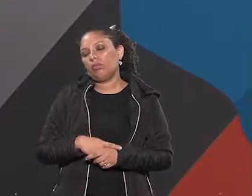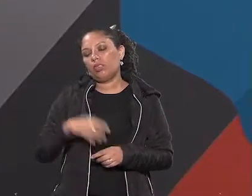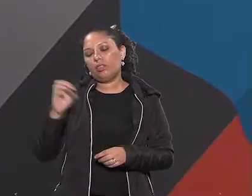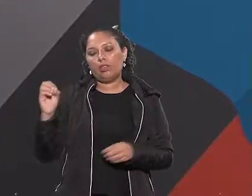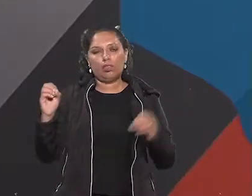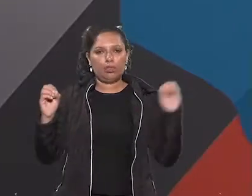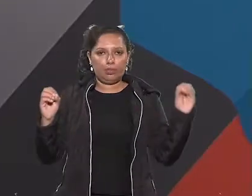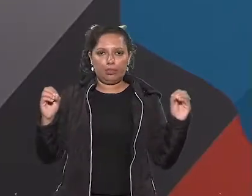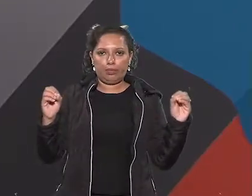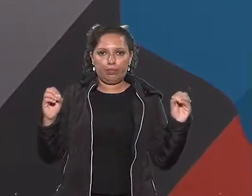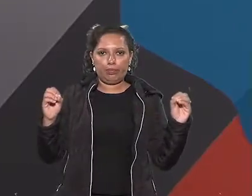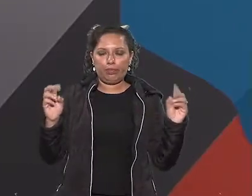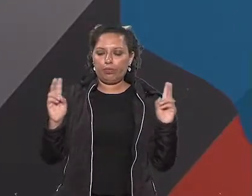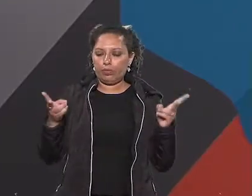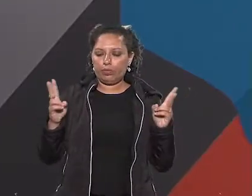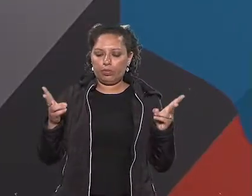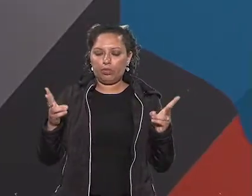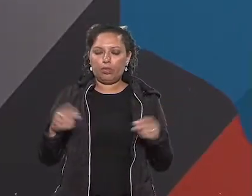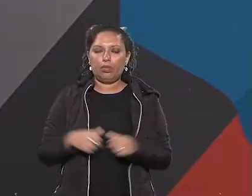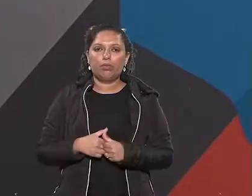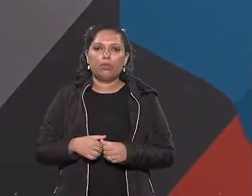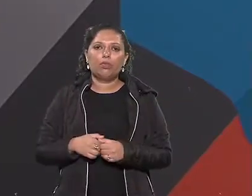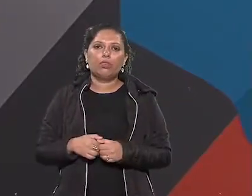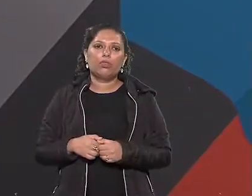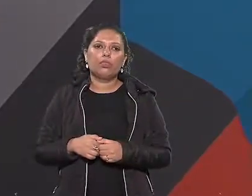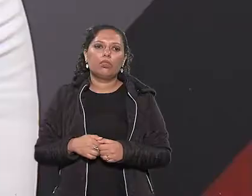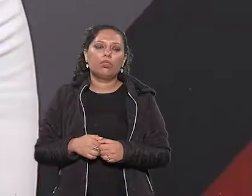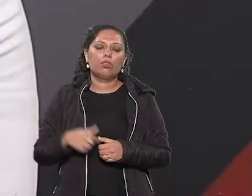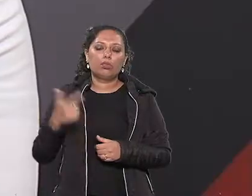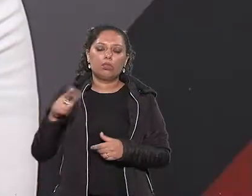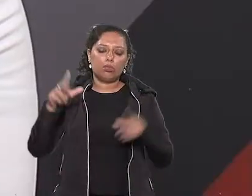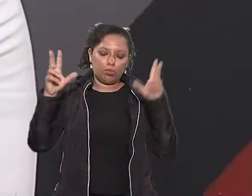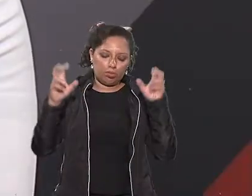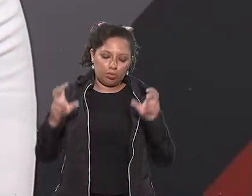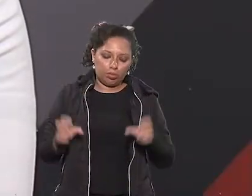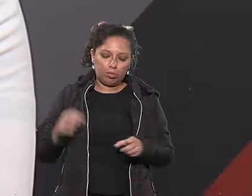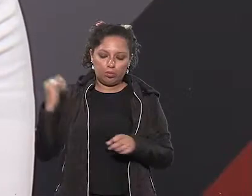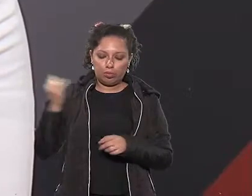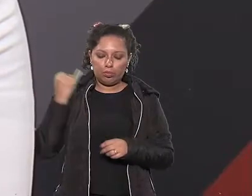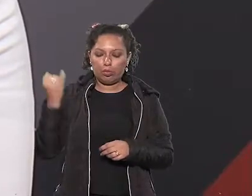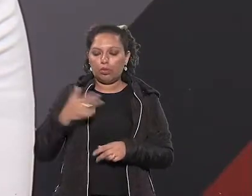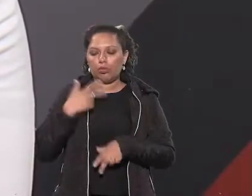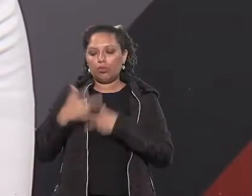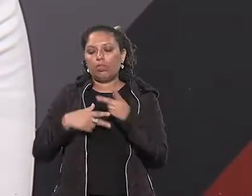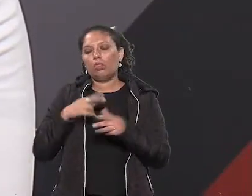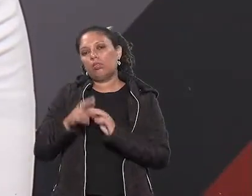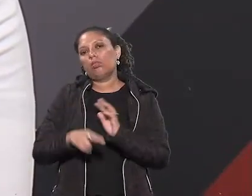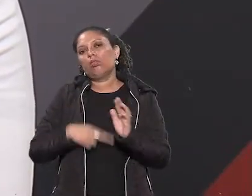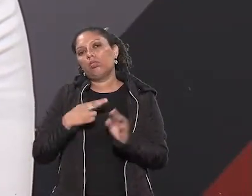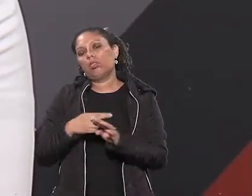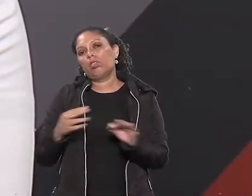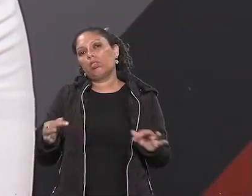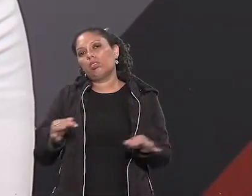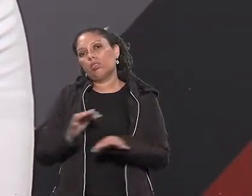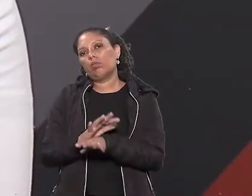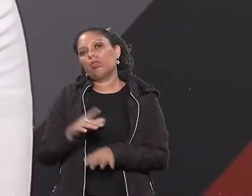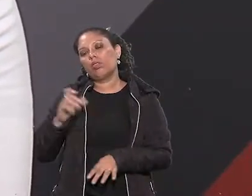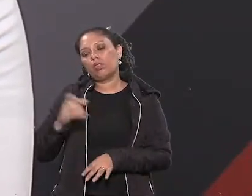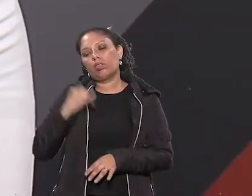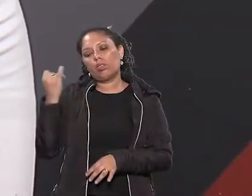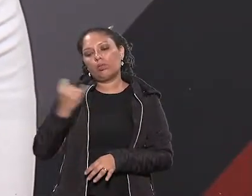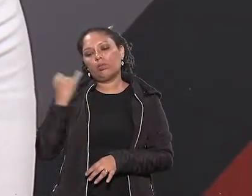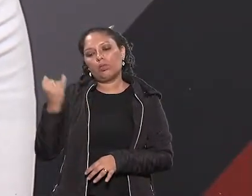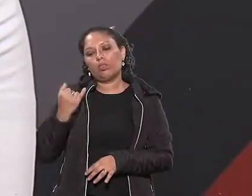o 0 a 0, para você sair do 0 a 0 e renovar o regime. Deputado, uma outra questão que também está apontada no relatório final,